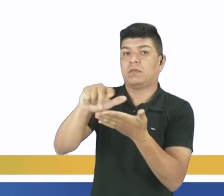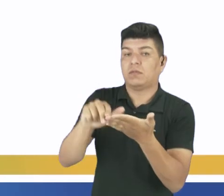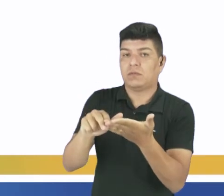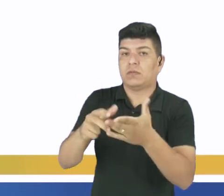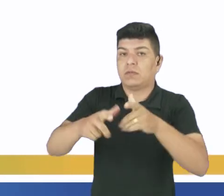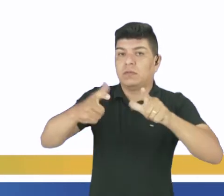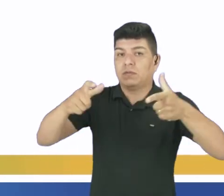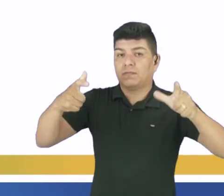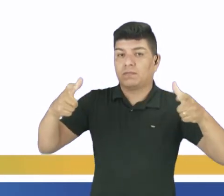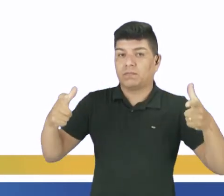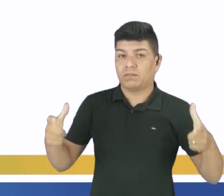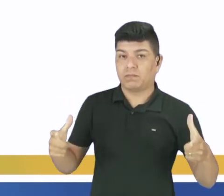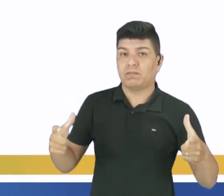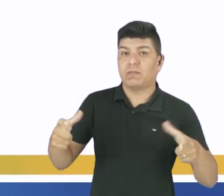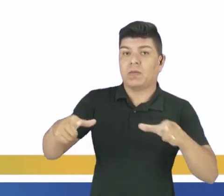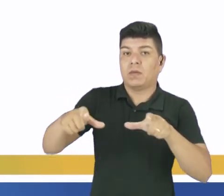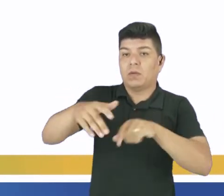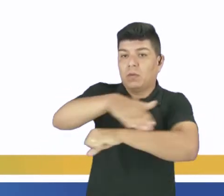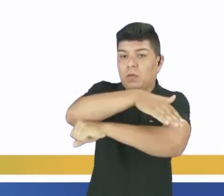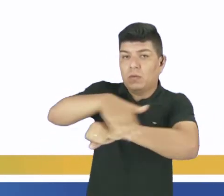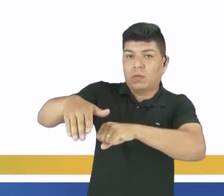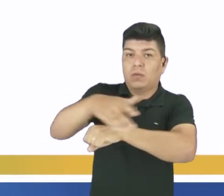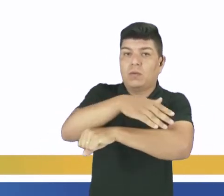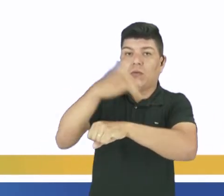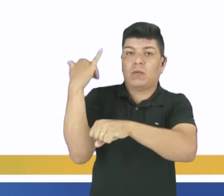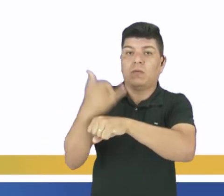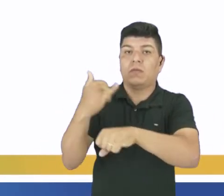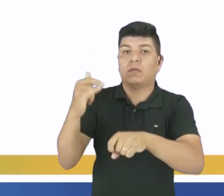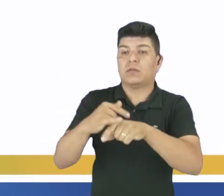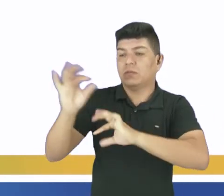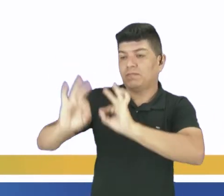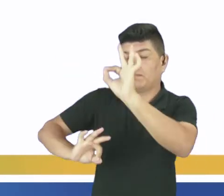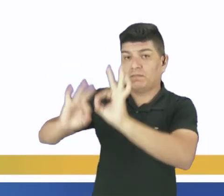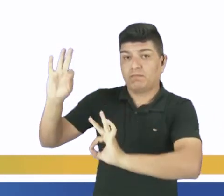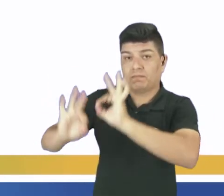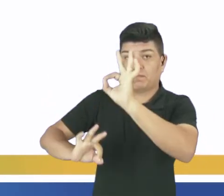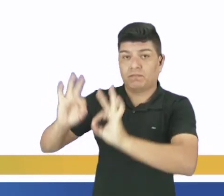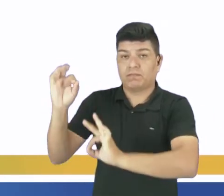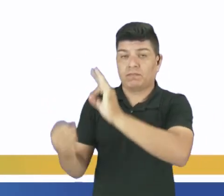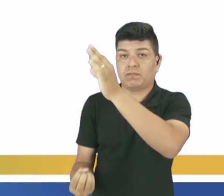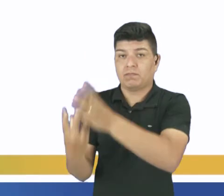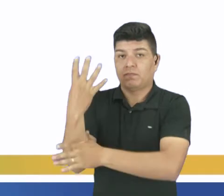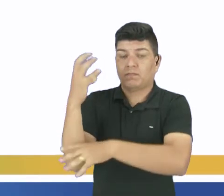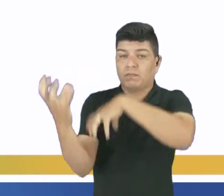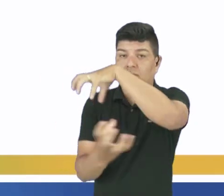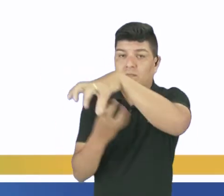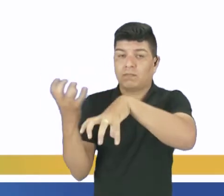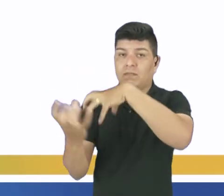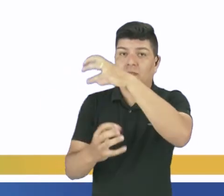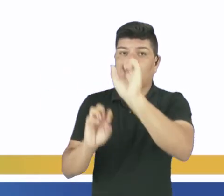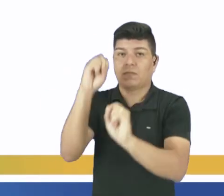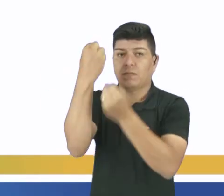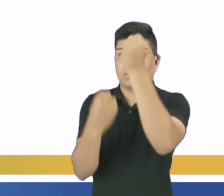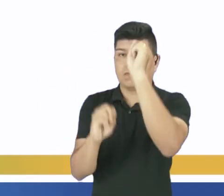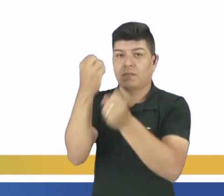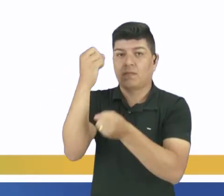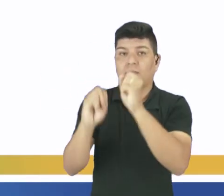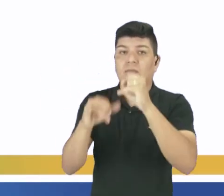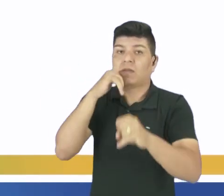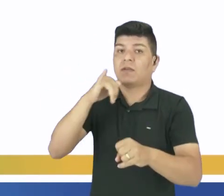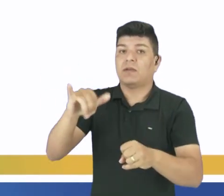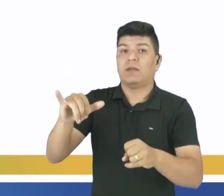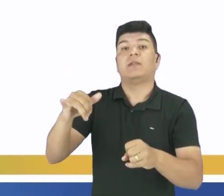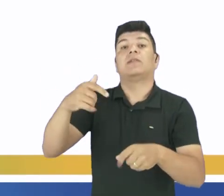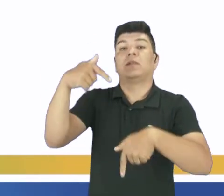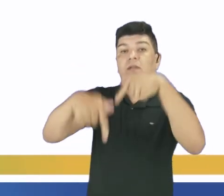e expansão das ferrovias e modo de organização na produção industrial, além de indústria elétrica